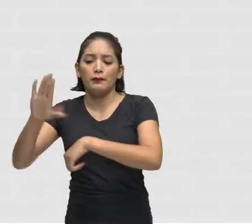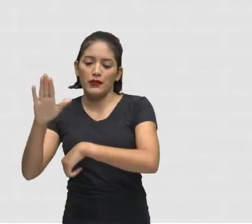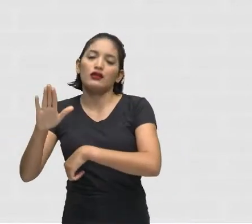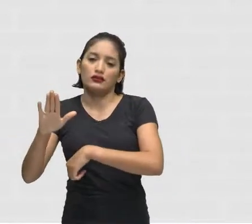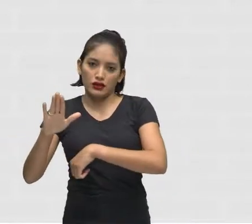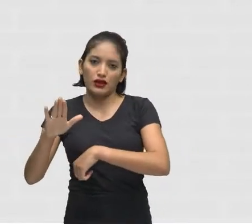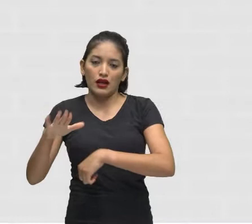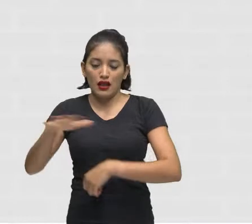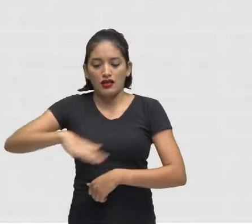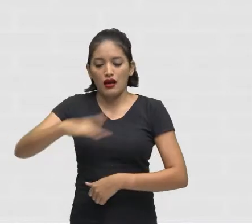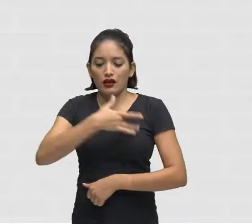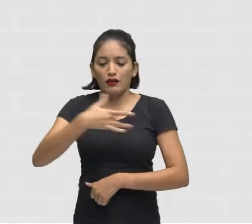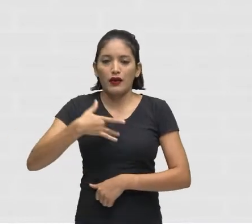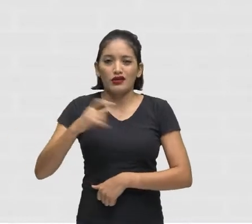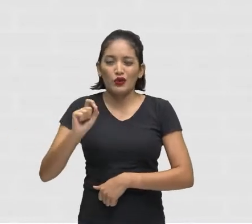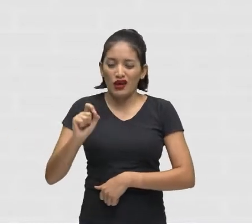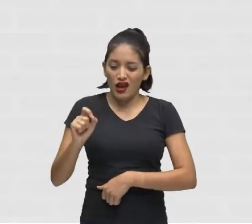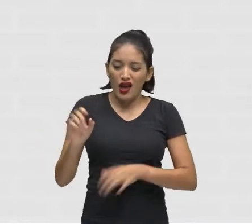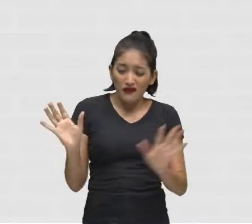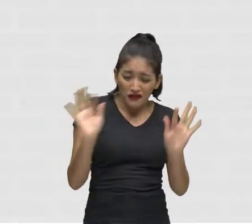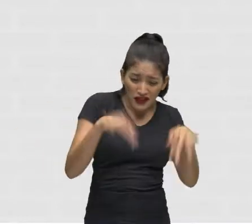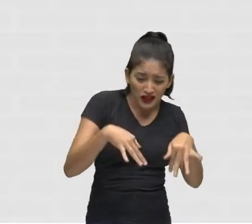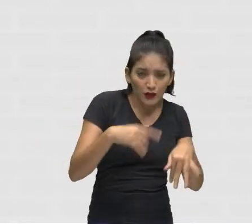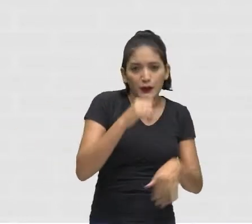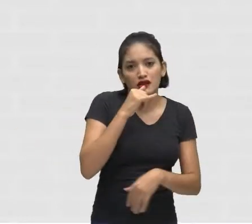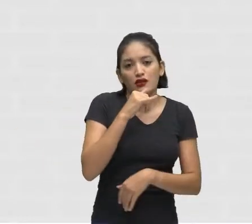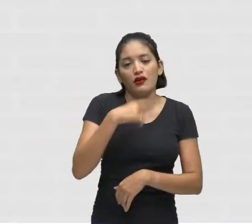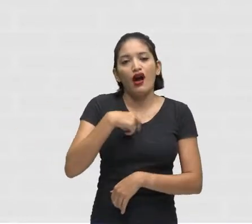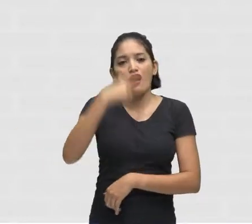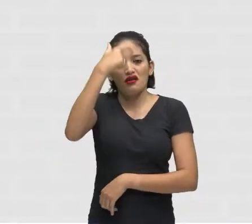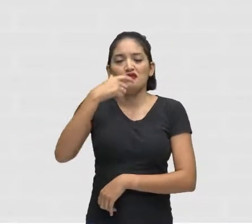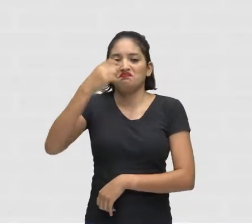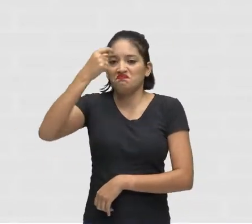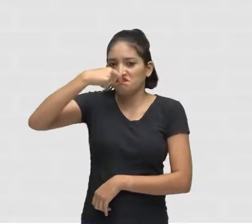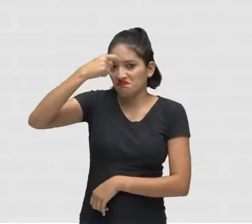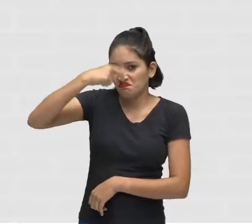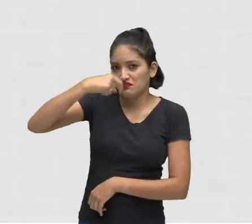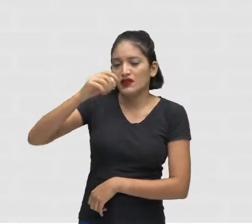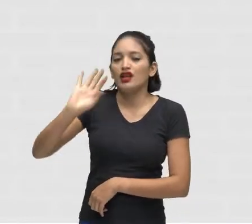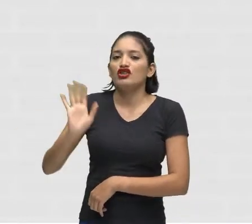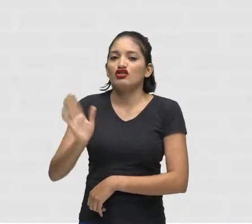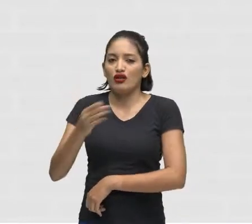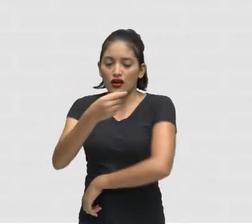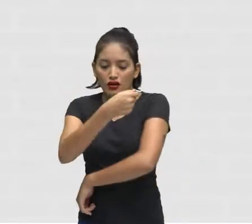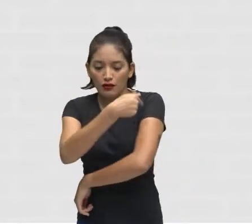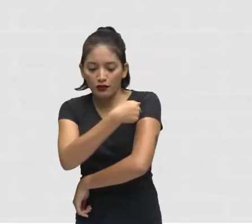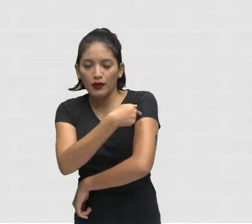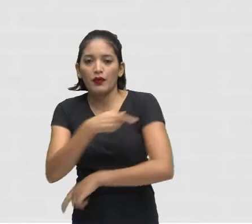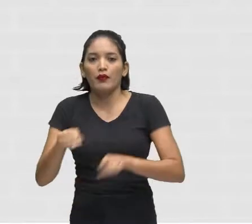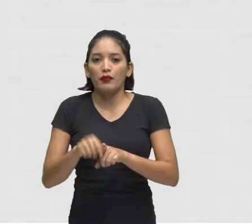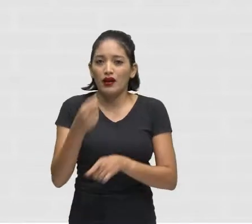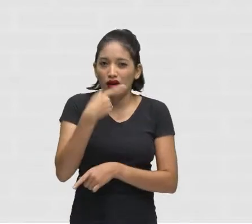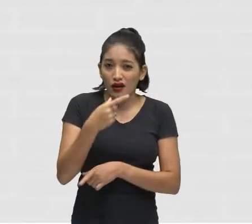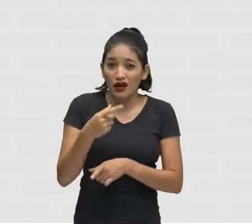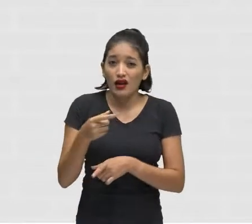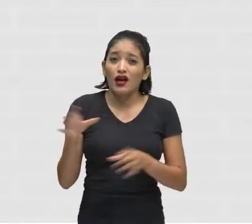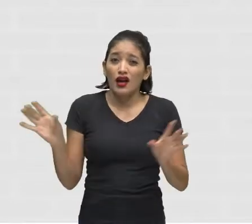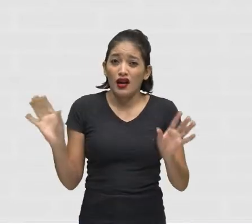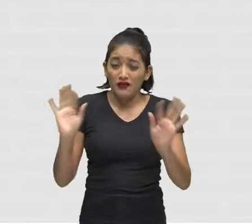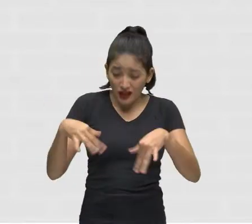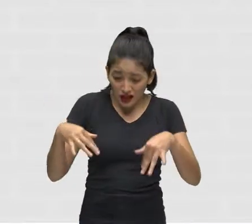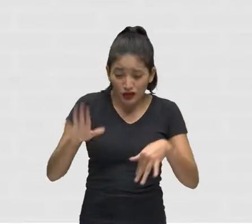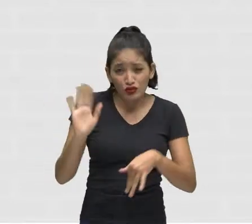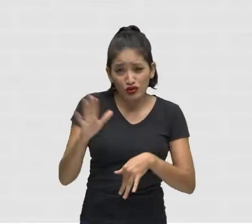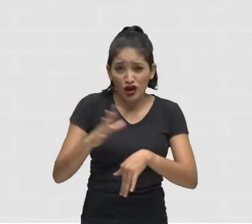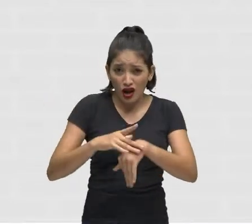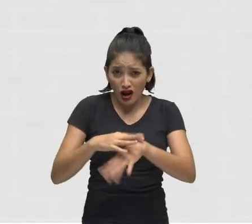como algo que acabou. Ah, estou gripado, tomei minhas vacinas, tomei meu remédio e isso acabou, estou curado. A gente